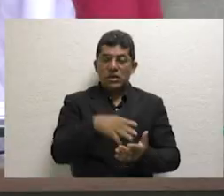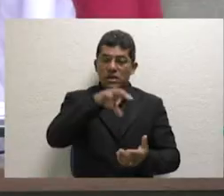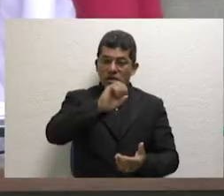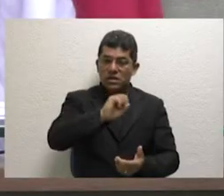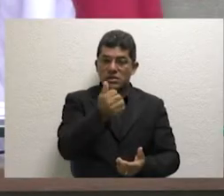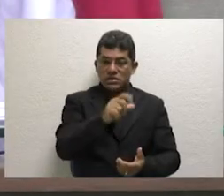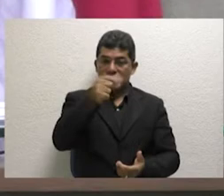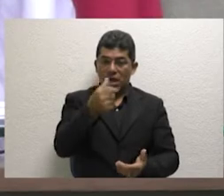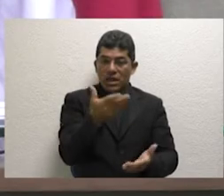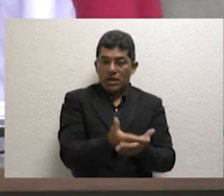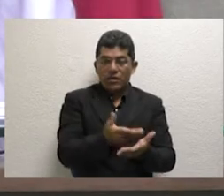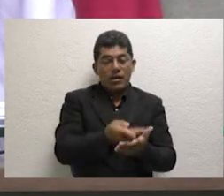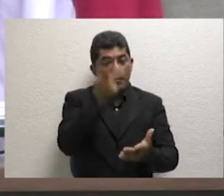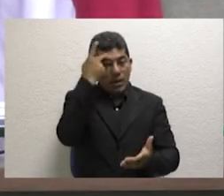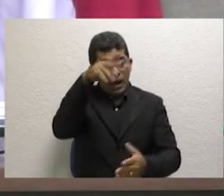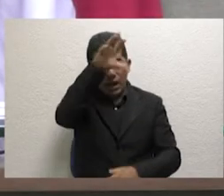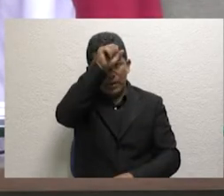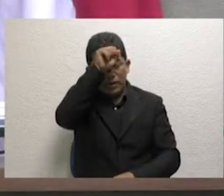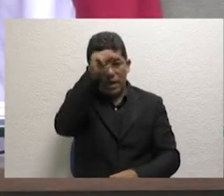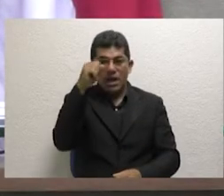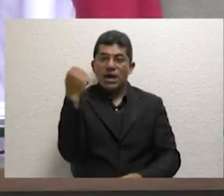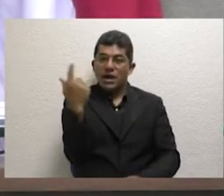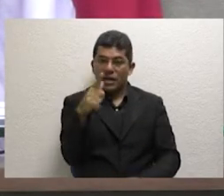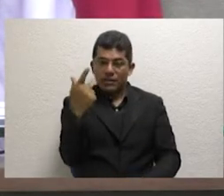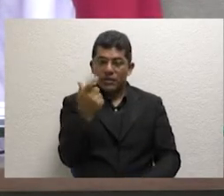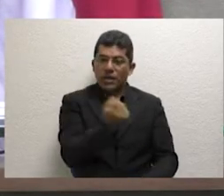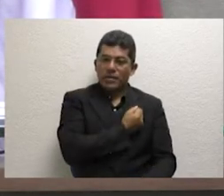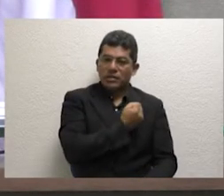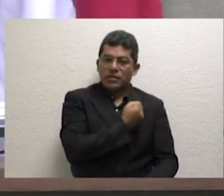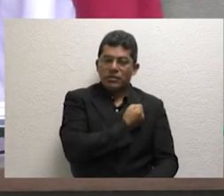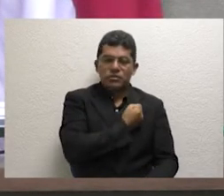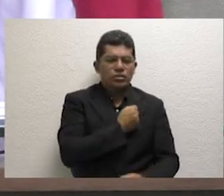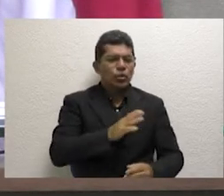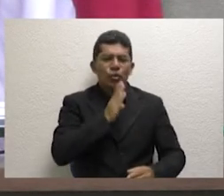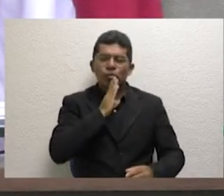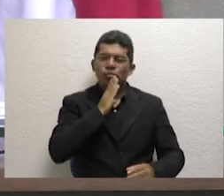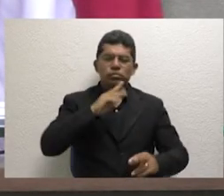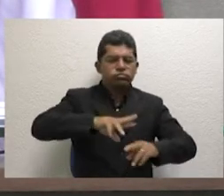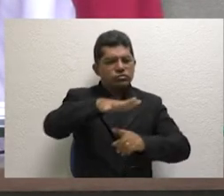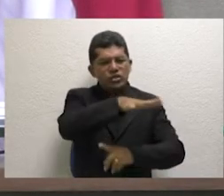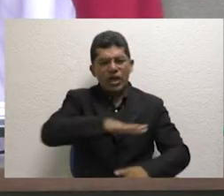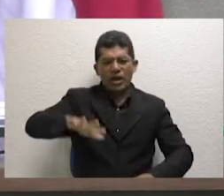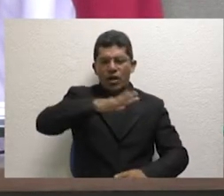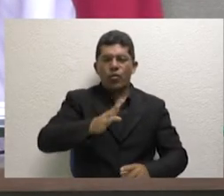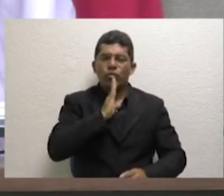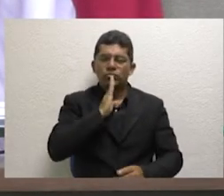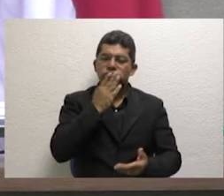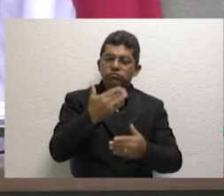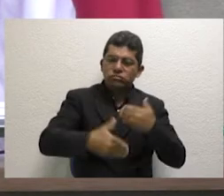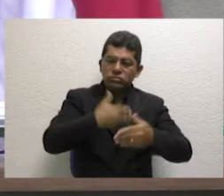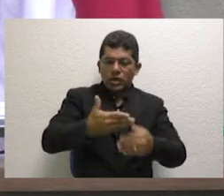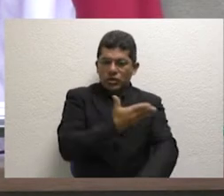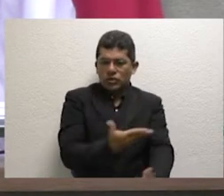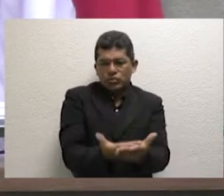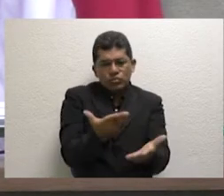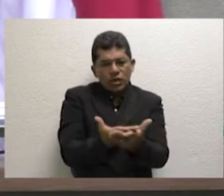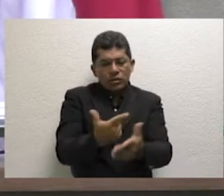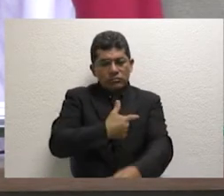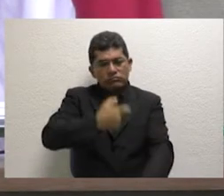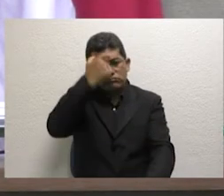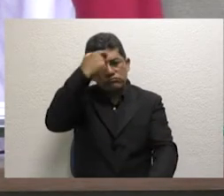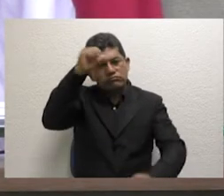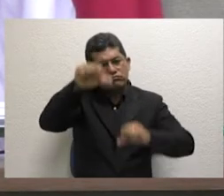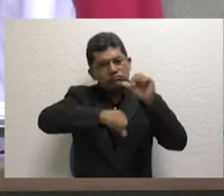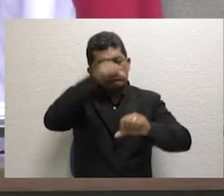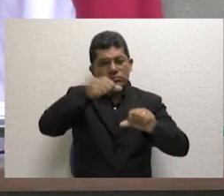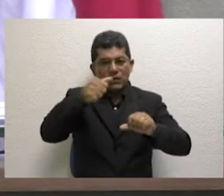aula é lugar para aprender a gramática a matemática e os conhecimentos gerais é para o desenvolvimento cognitivo e